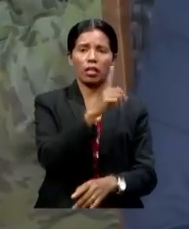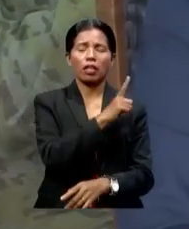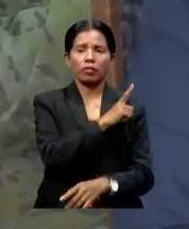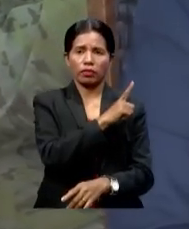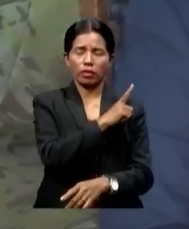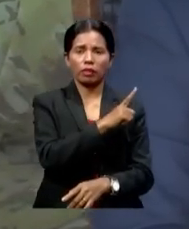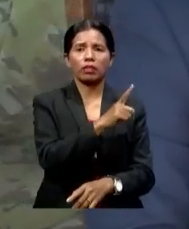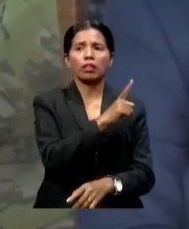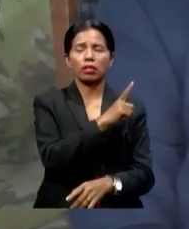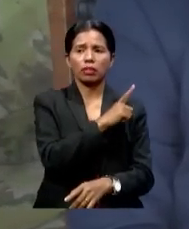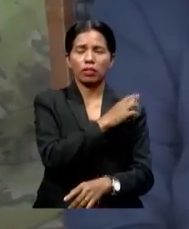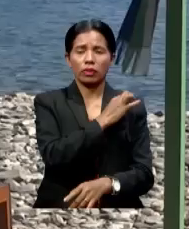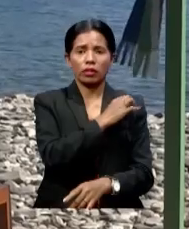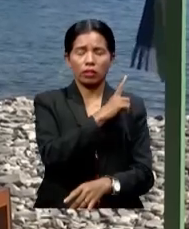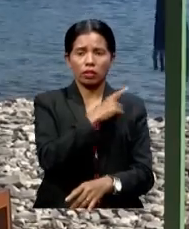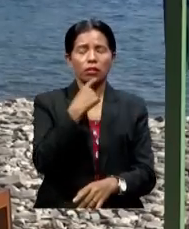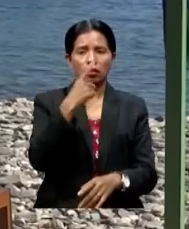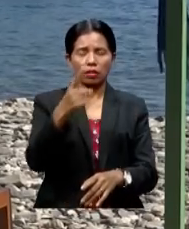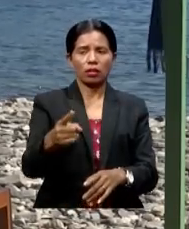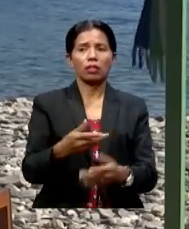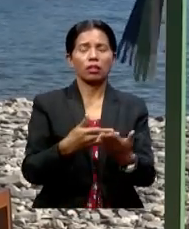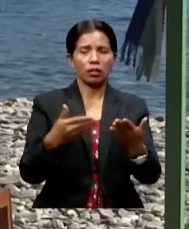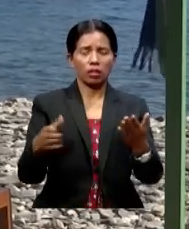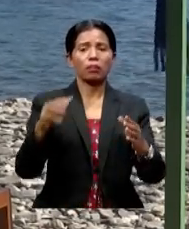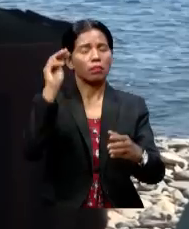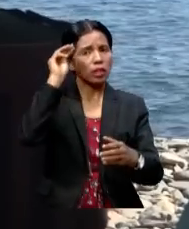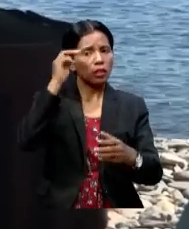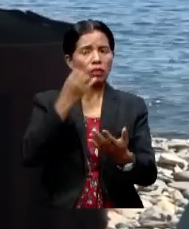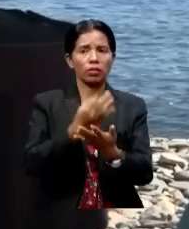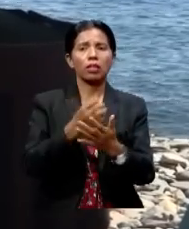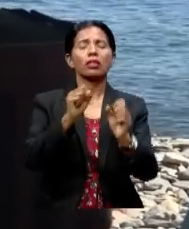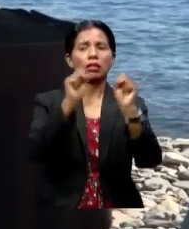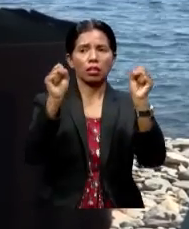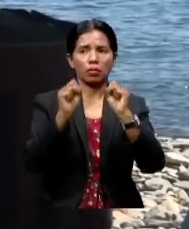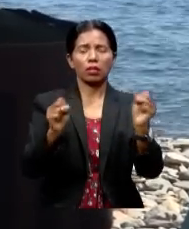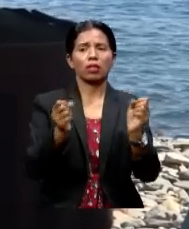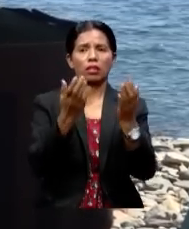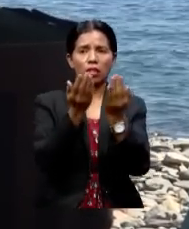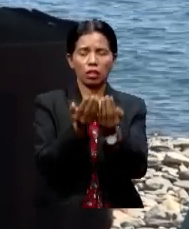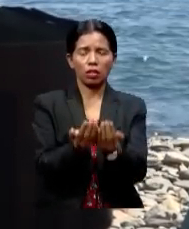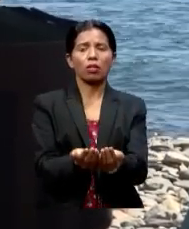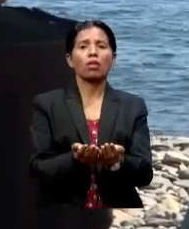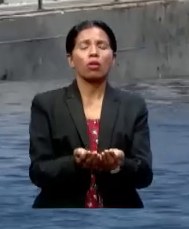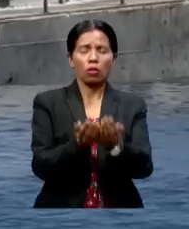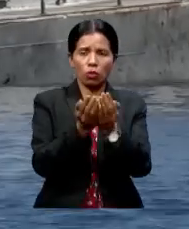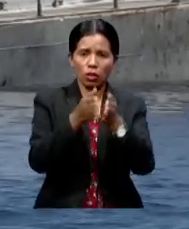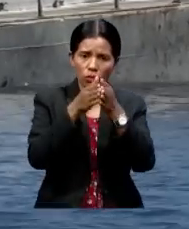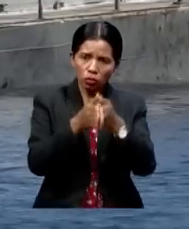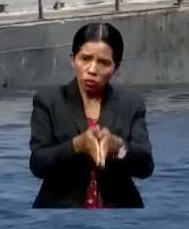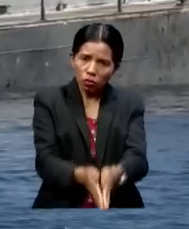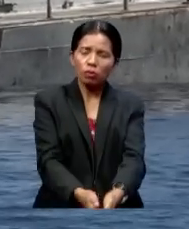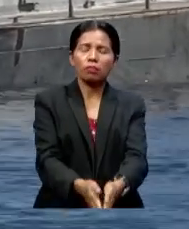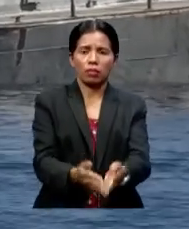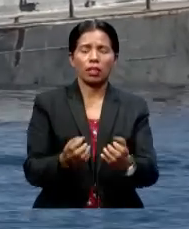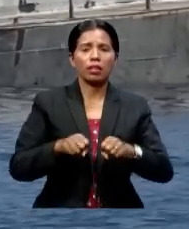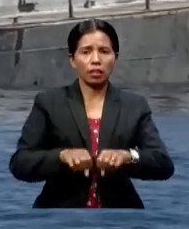no Diretor-Geral Gestão Patrimônio Estado Ministério de Finanças, sábado, né, Hamoutro, Kamnasa, Batassi Ocos, e Areia